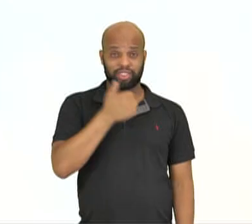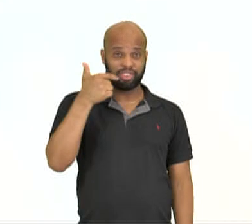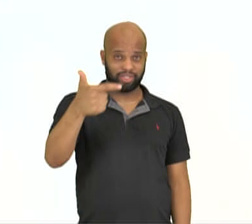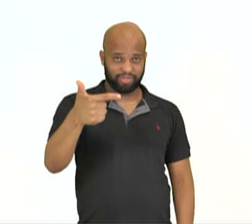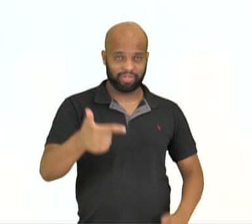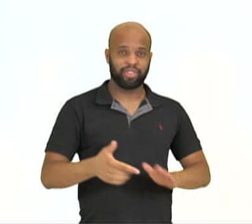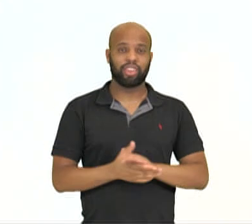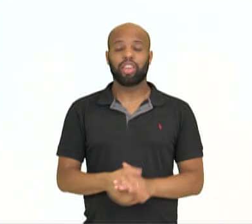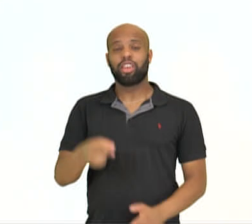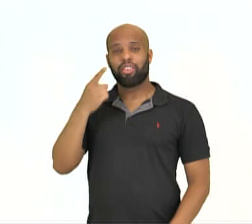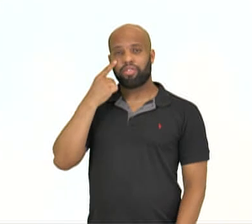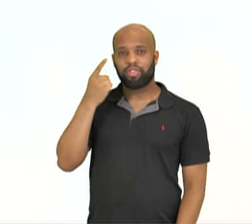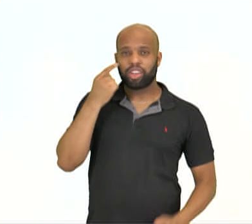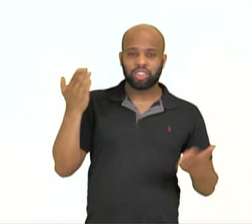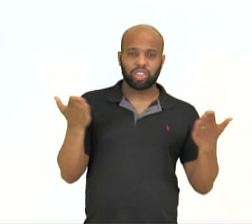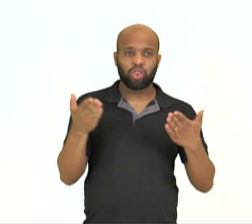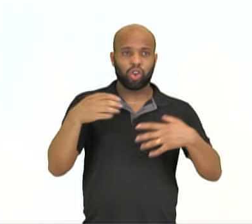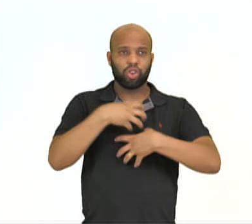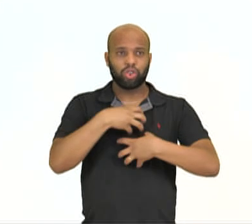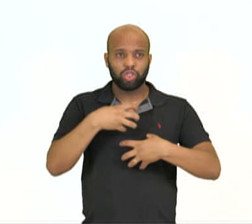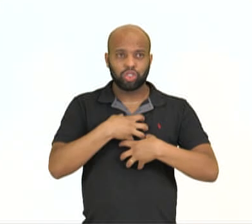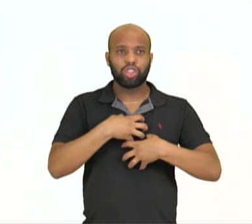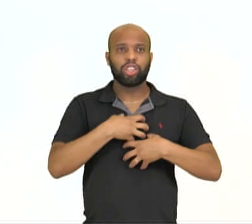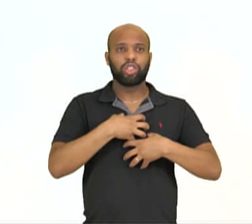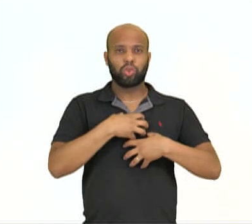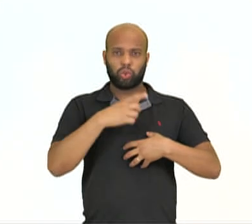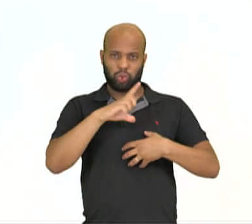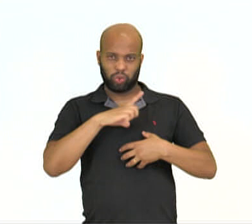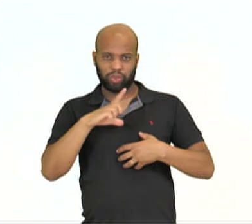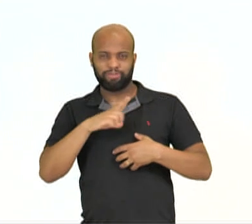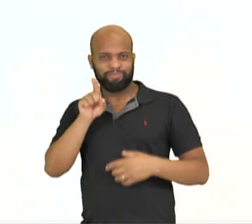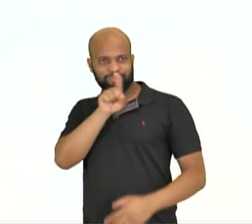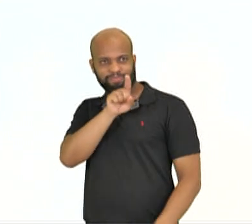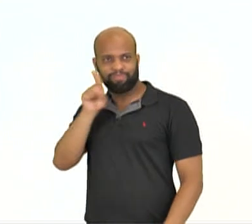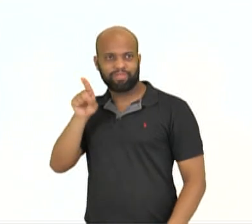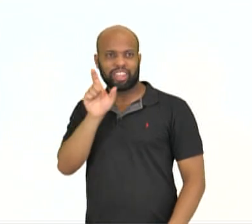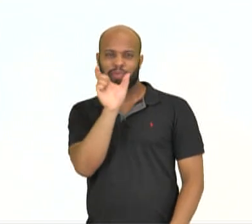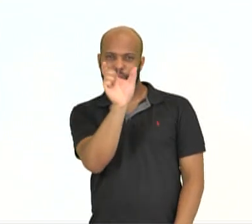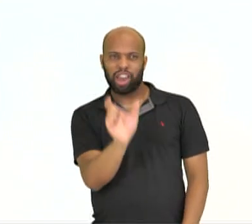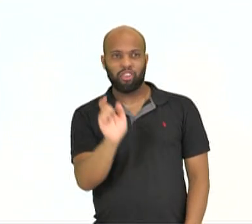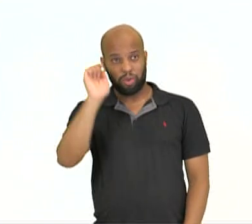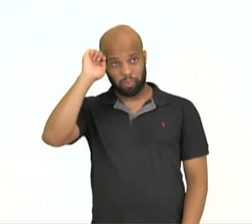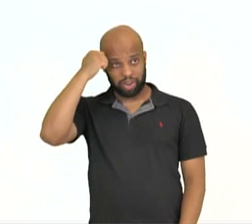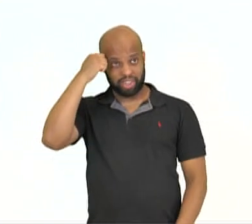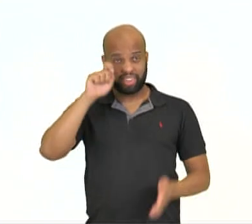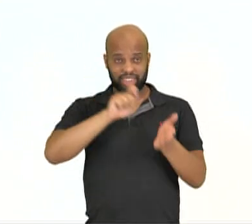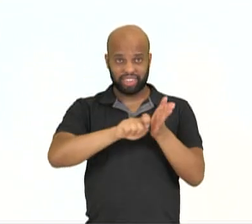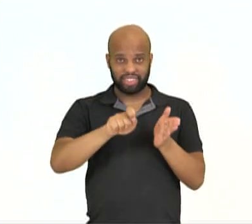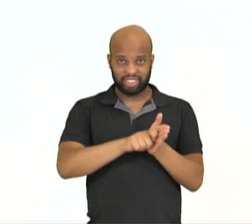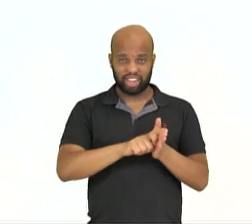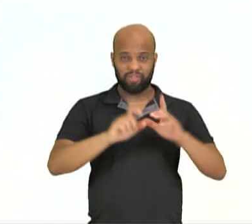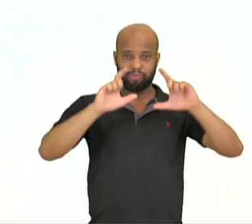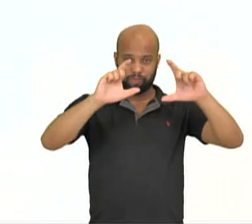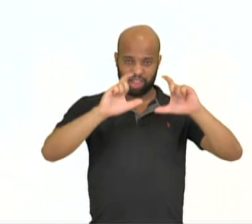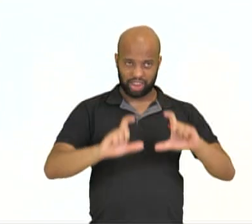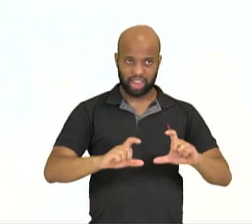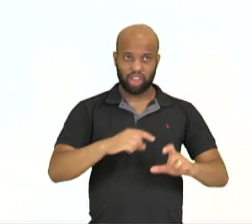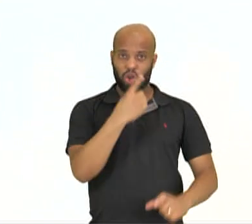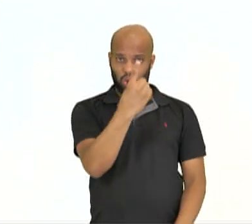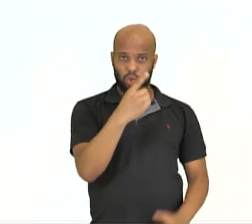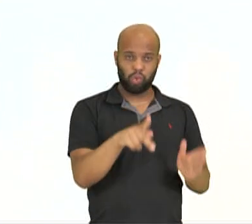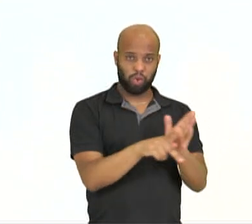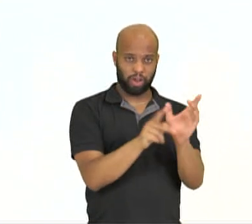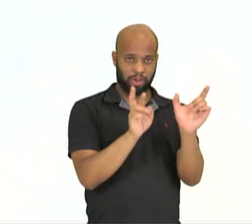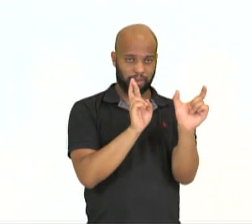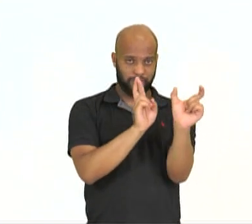pessoal. Observe as formas nominais destacadas e escreva nos parênteses. 1 para infinitivo, I